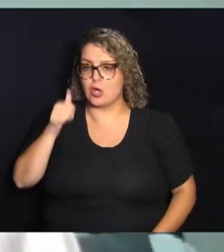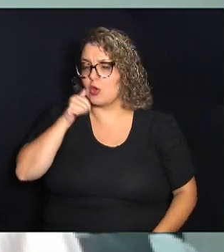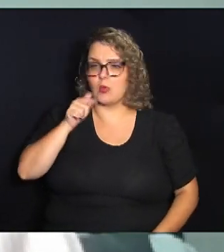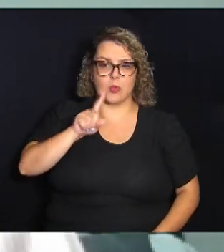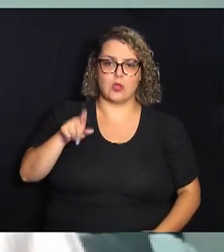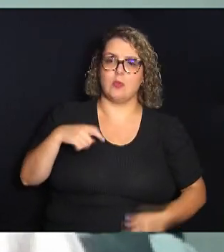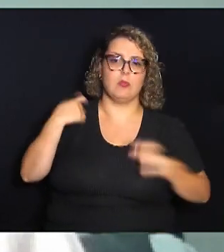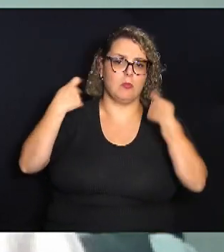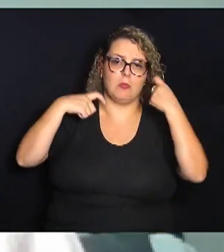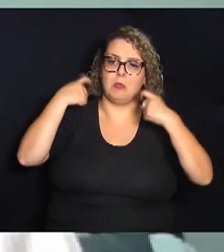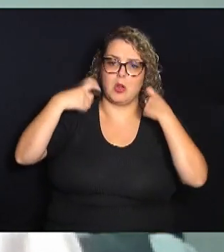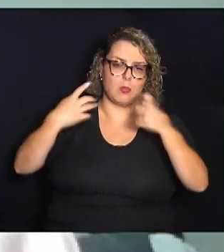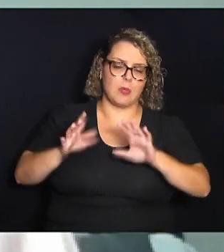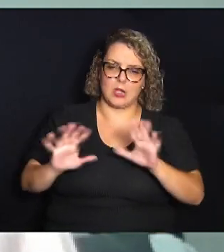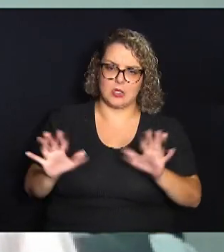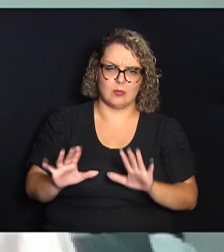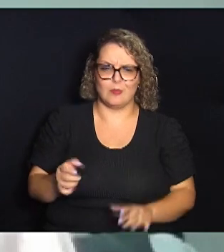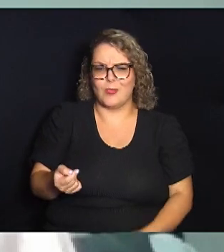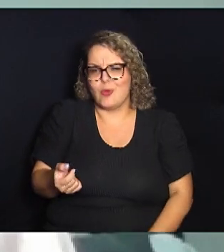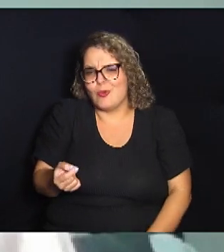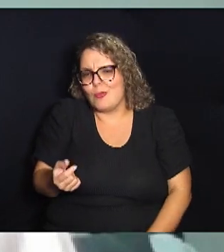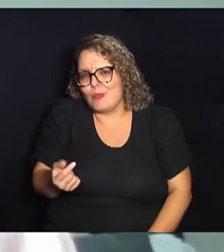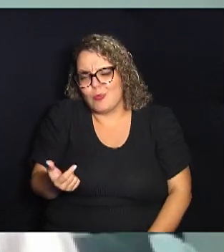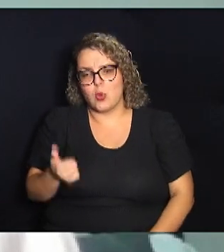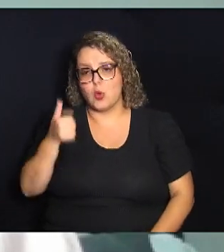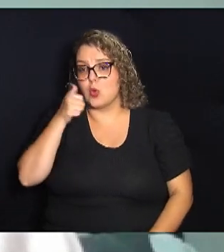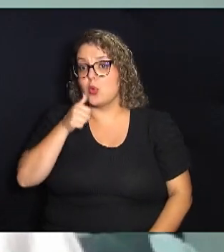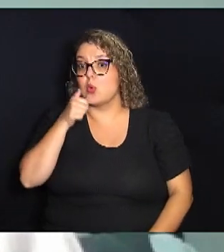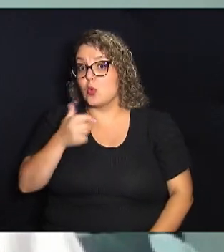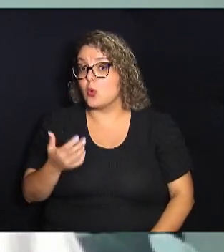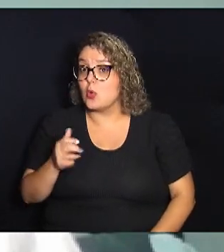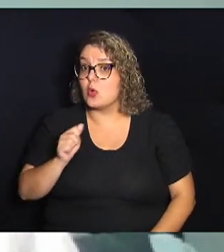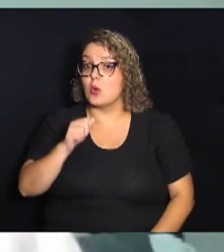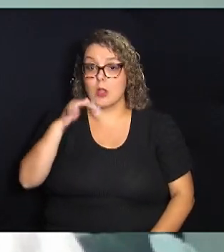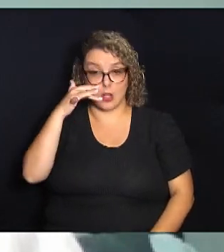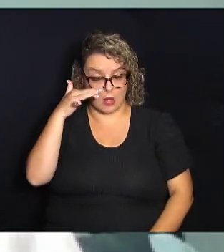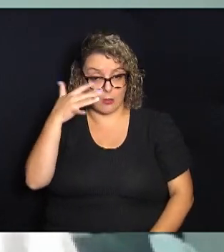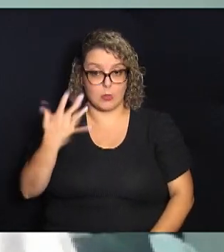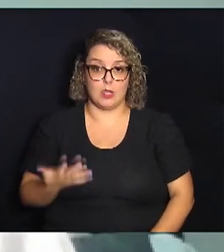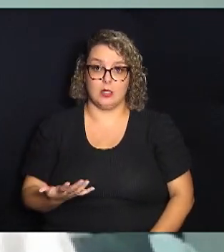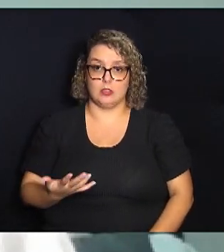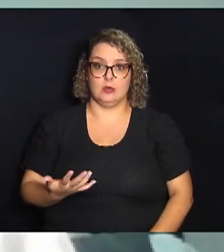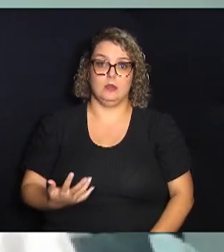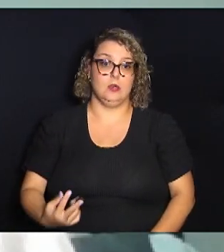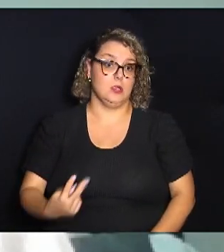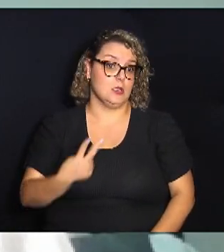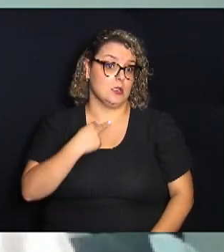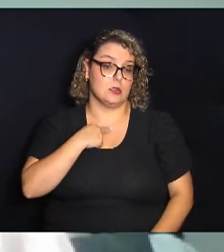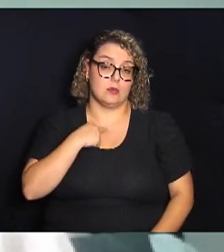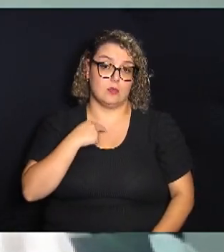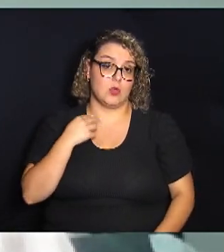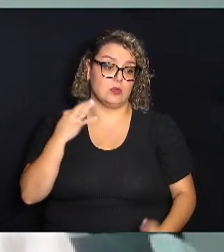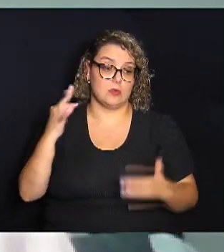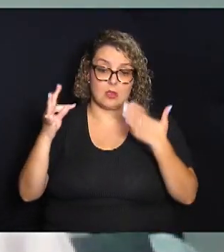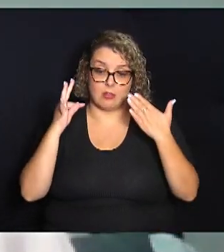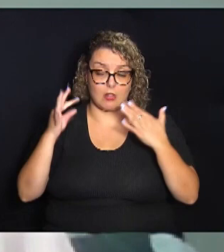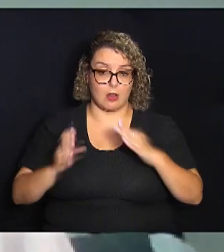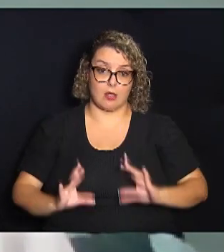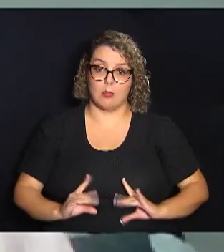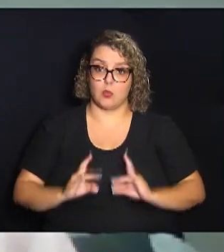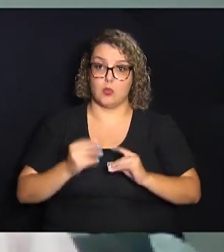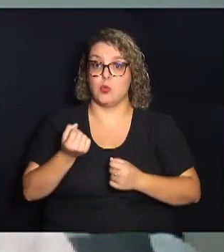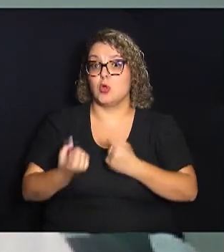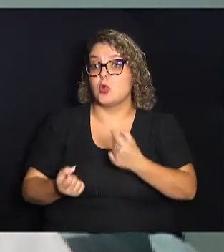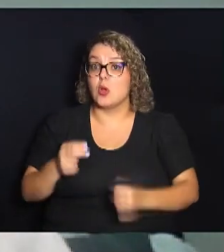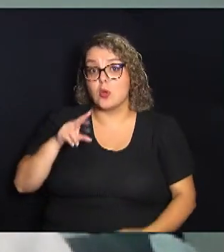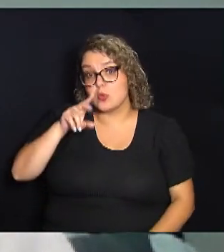ficar preocupadas. São pouquíssimas as mulheres, Ana, que você não pode fazer terapias hormonais por algum fator de